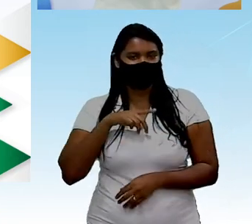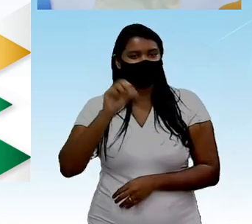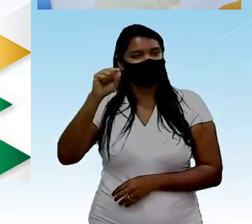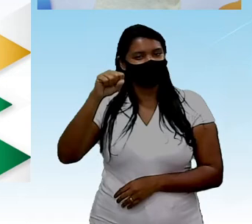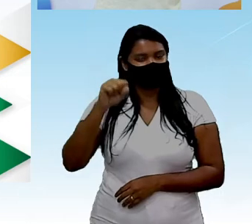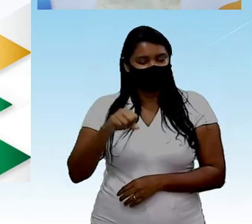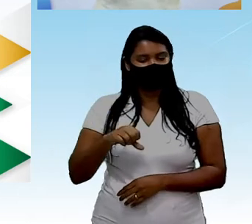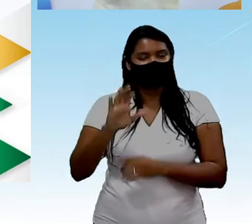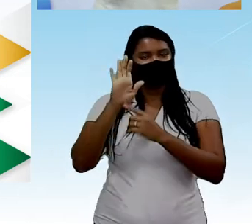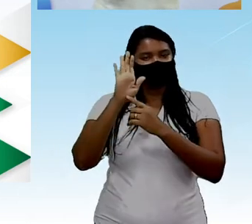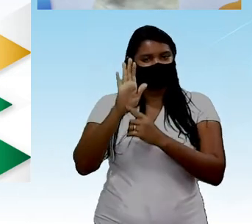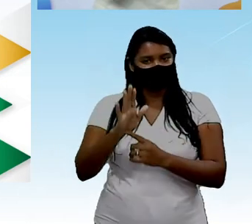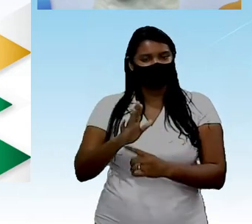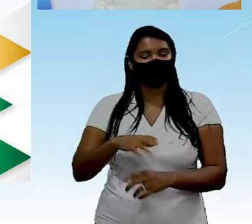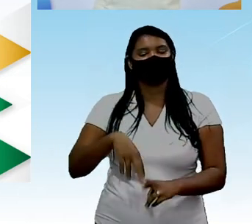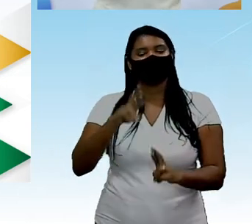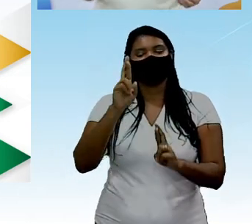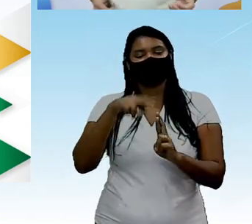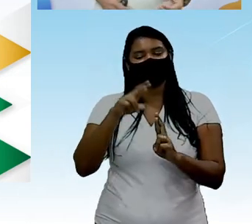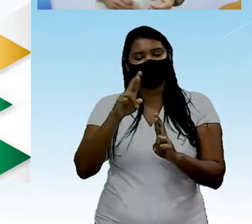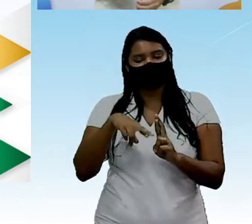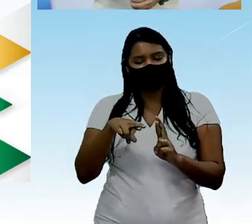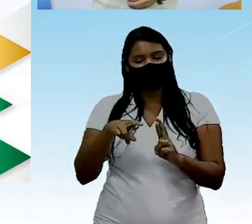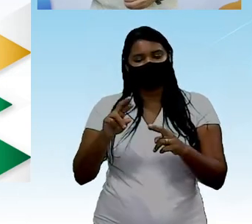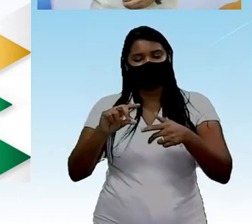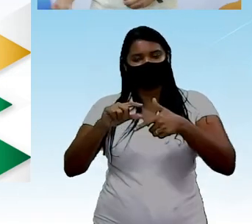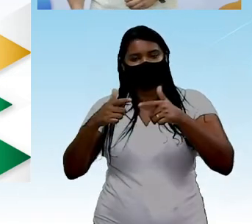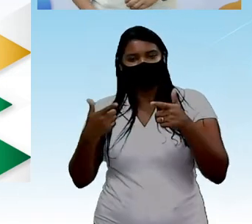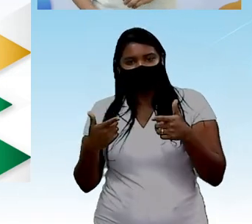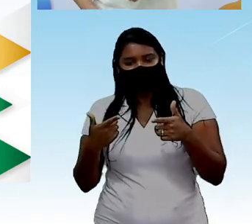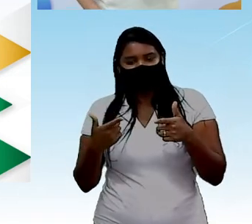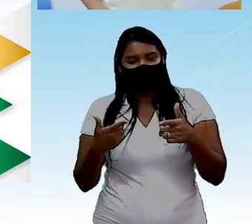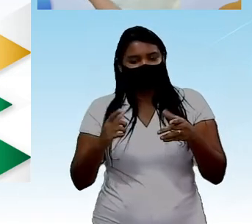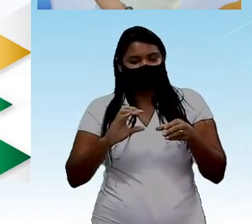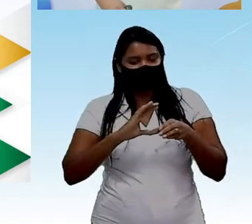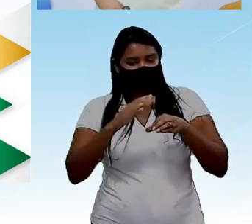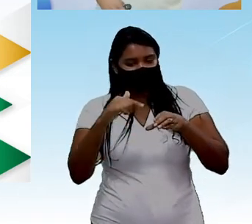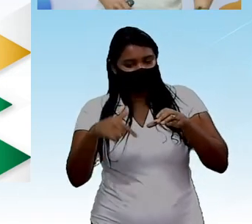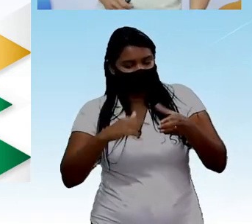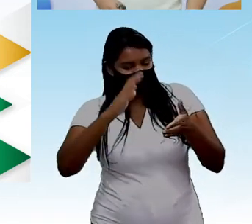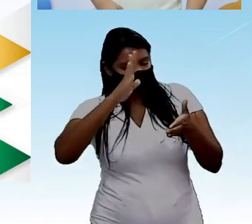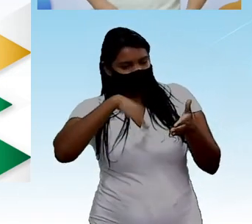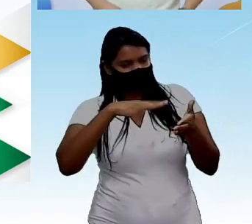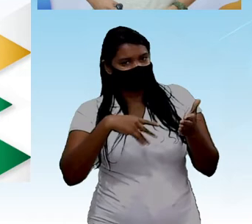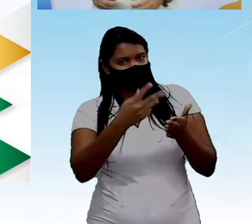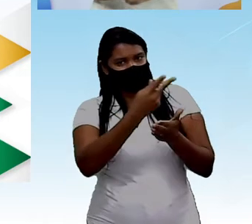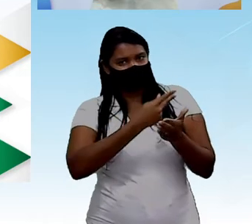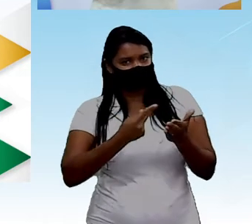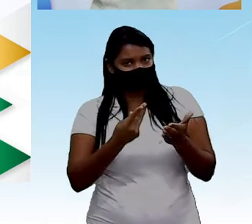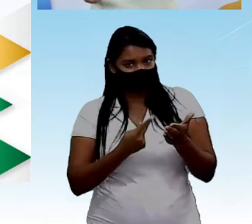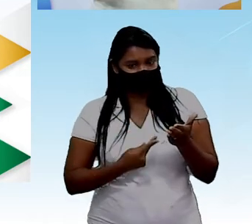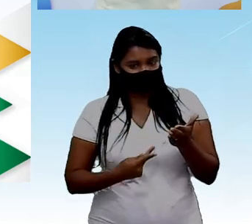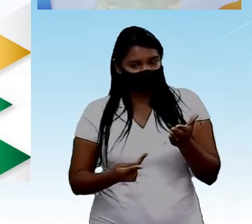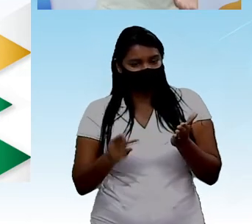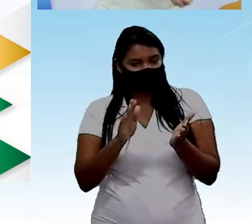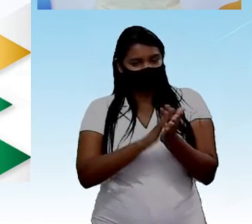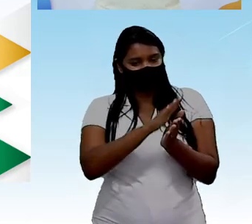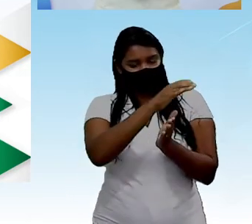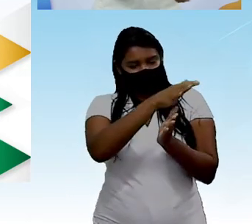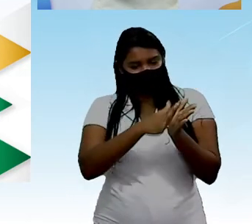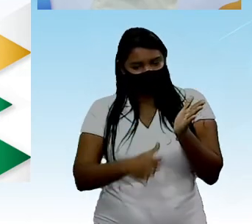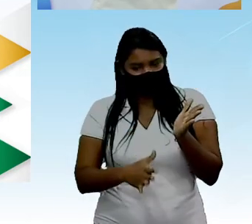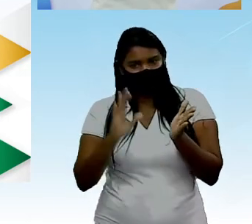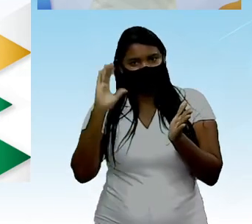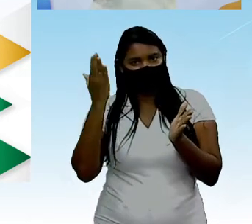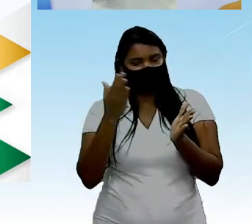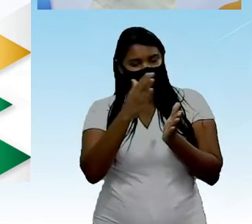as representações de símbolos nas cavernas, das pinturas rupestres, das tábuas cozidas